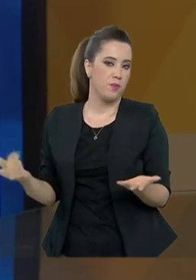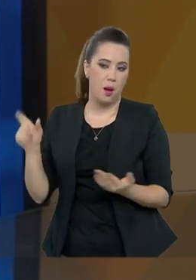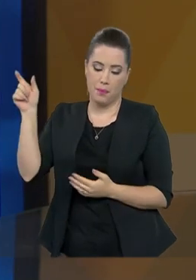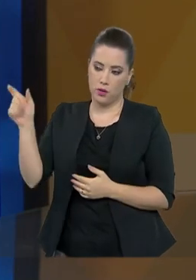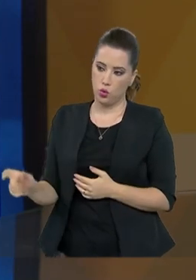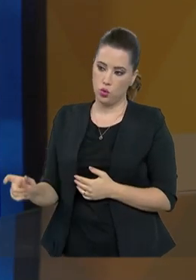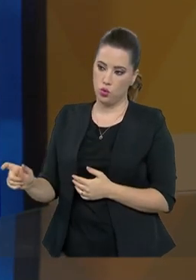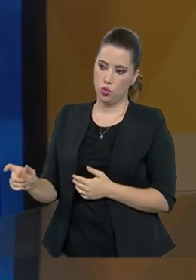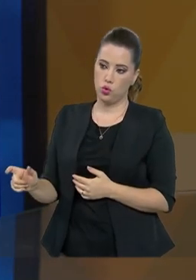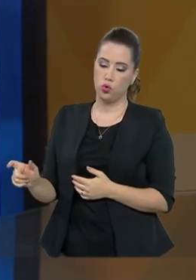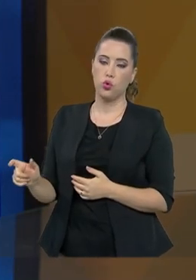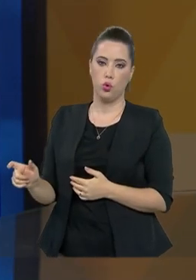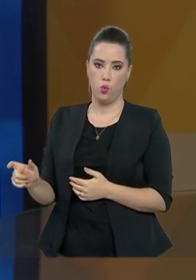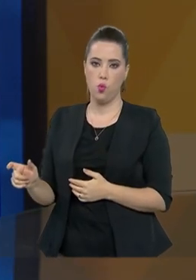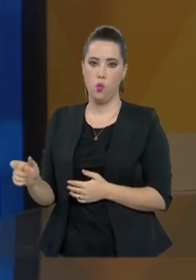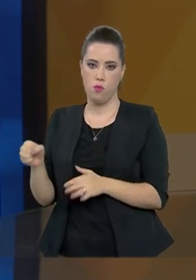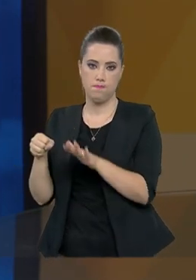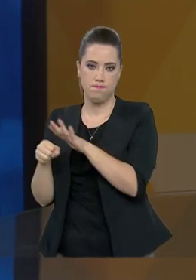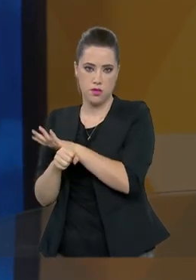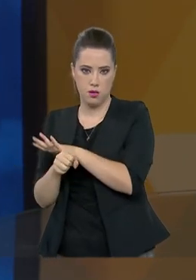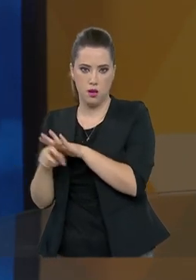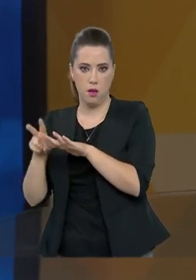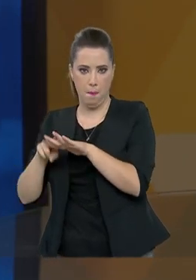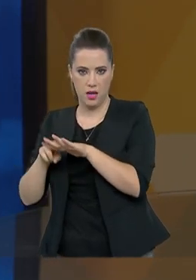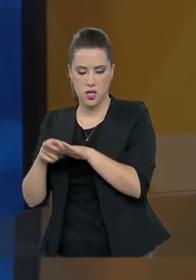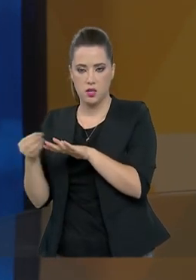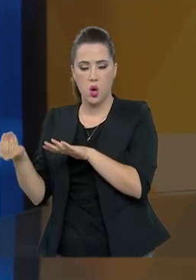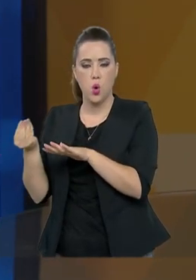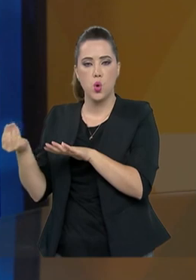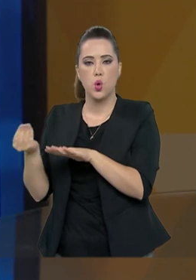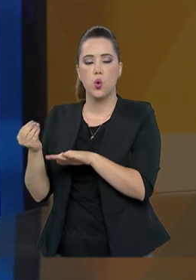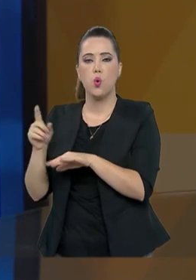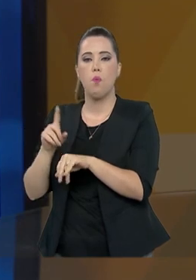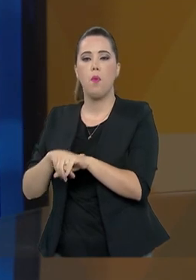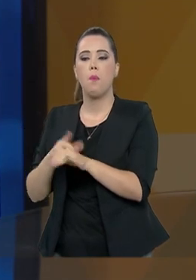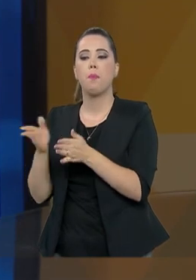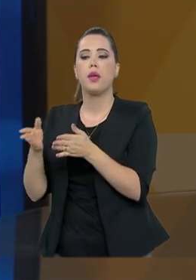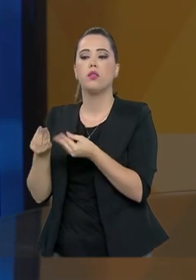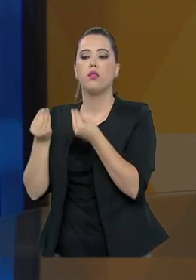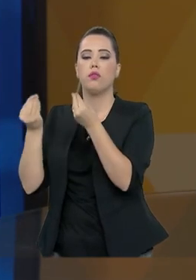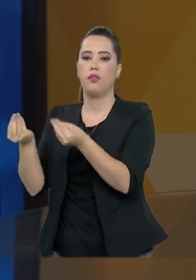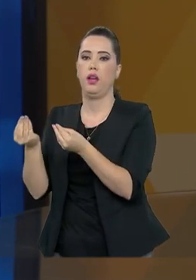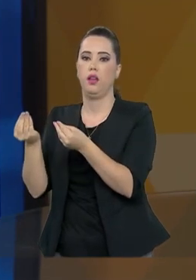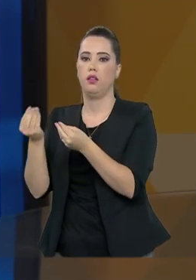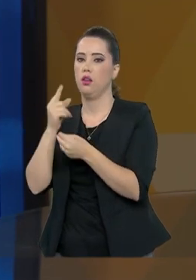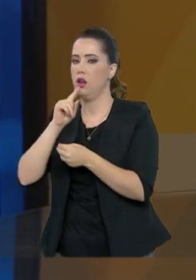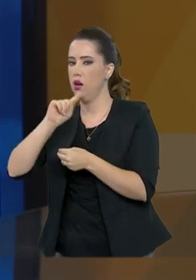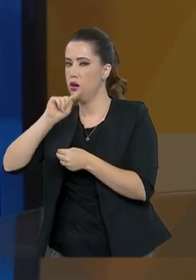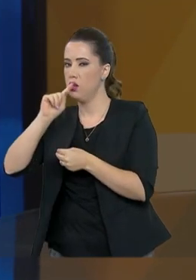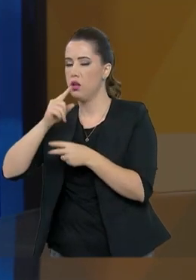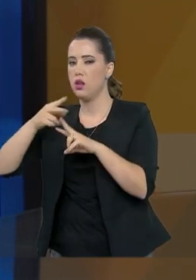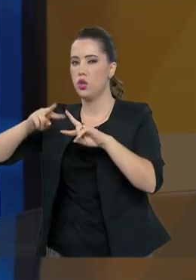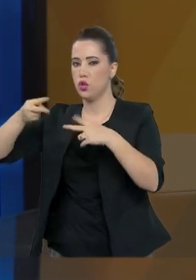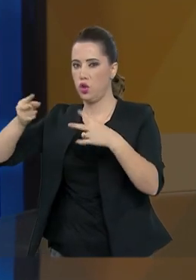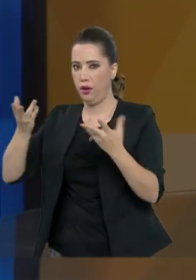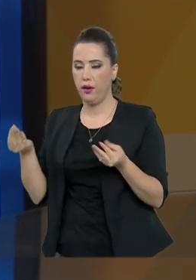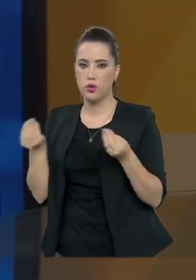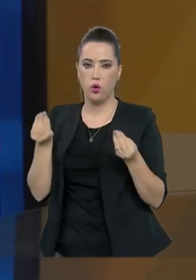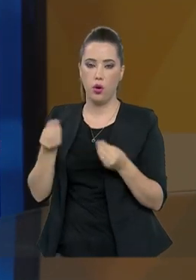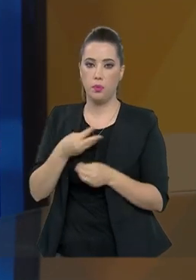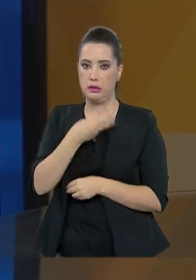condenado ele pode ter o seu perfil genético coletado? Existem, se eu não me engano, existem três